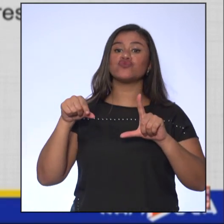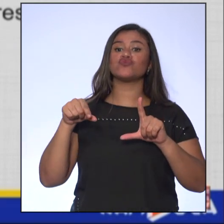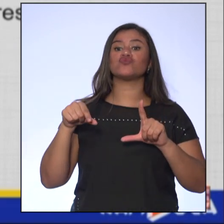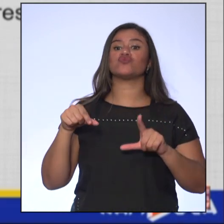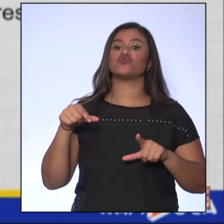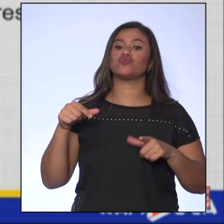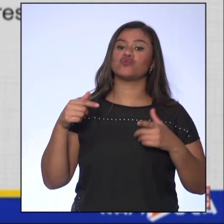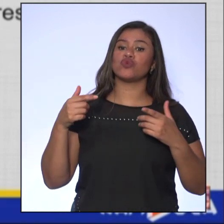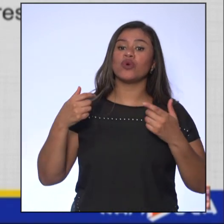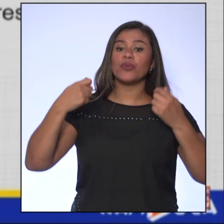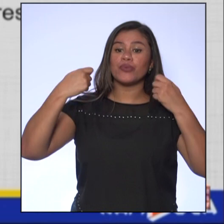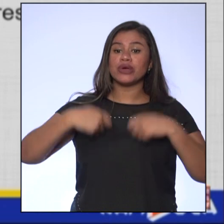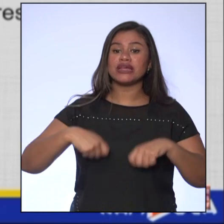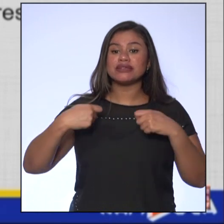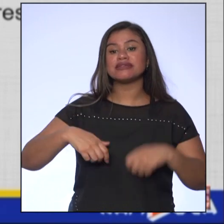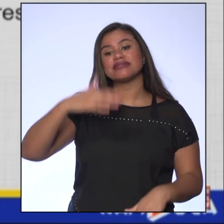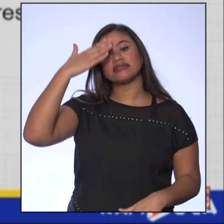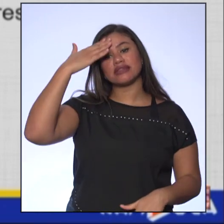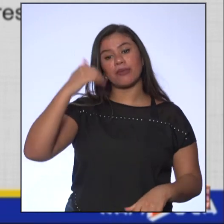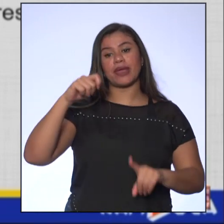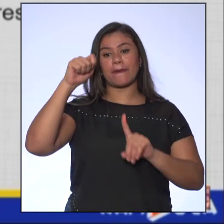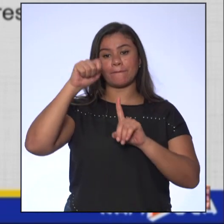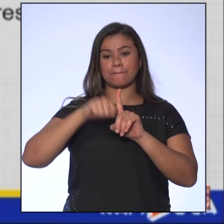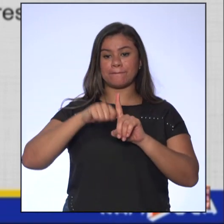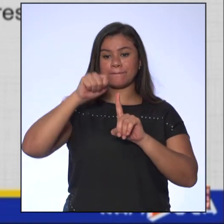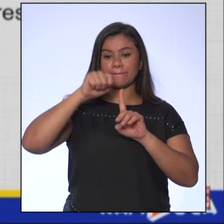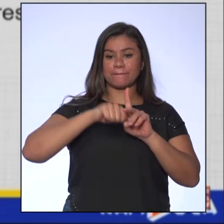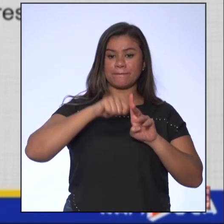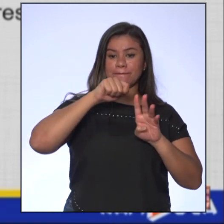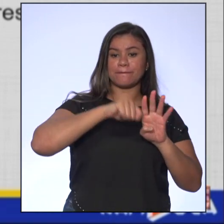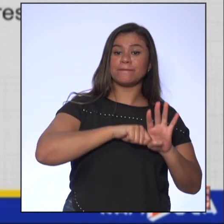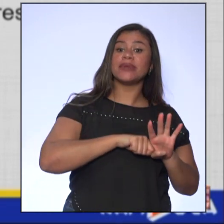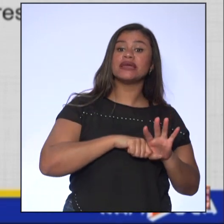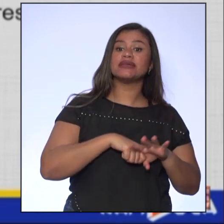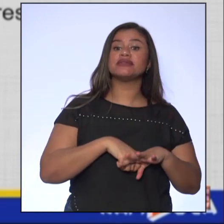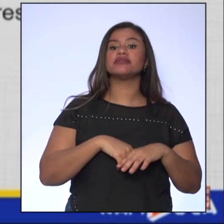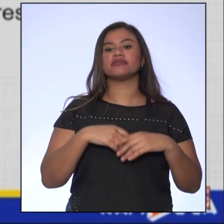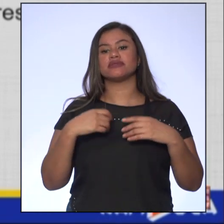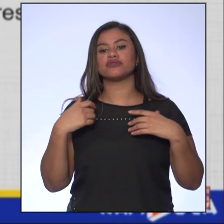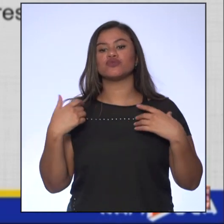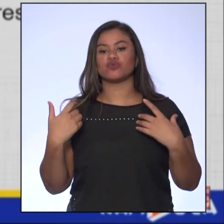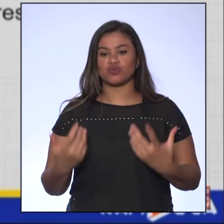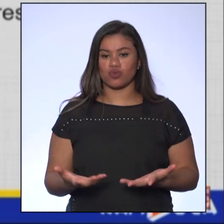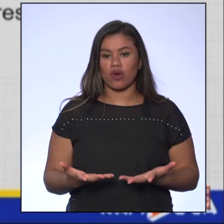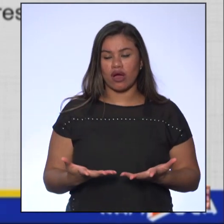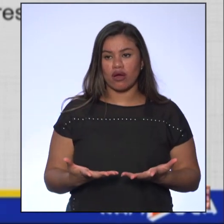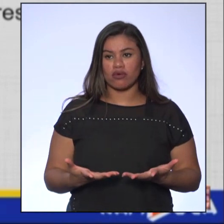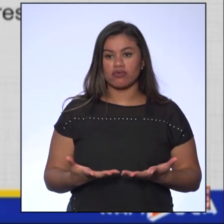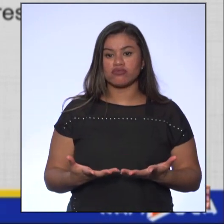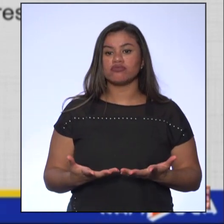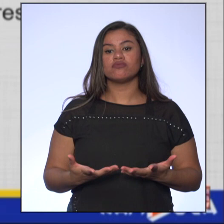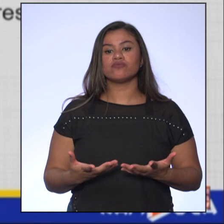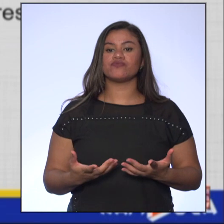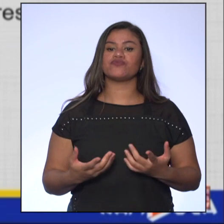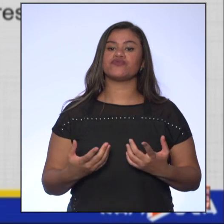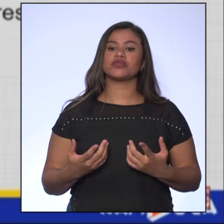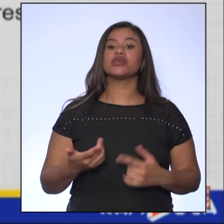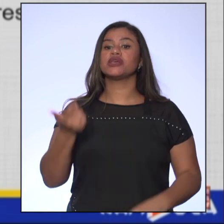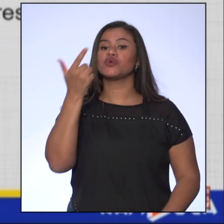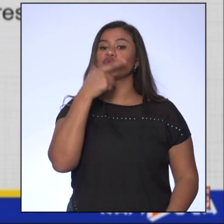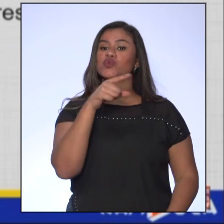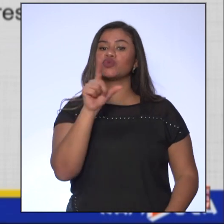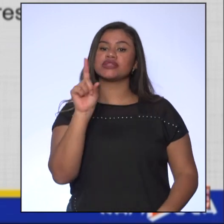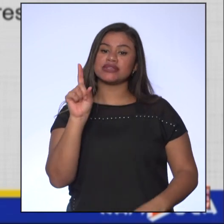os meses, repita com o tio aí, de acordo com o gráfico, eu quero saber quais são os meses que